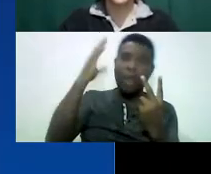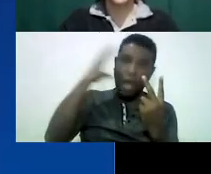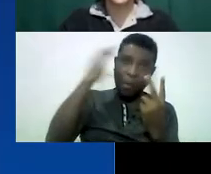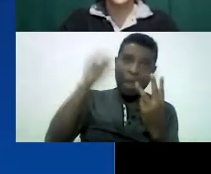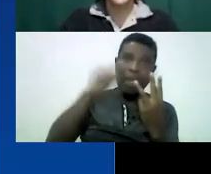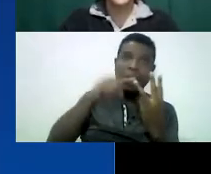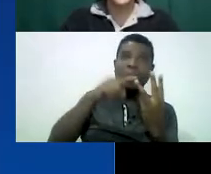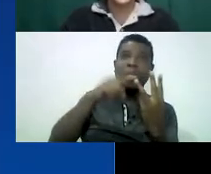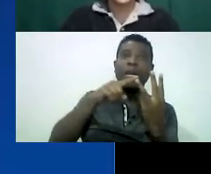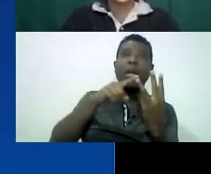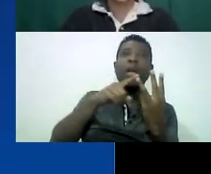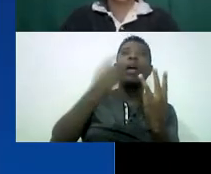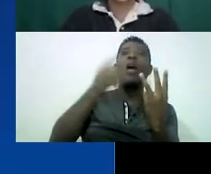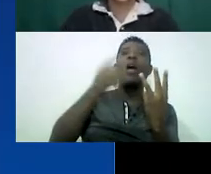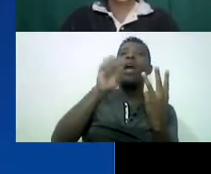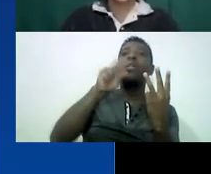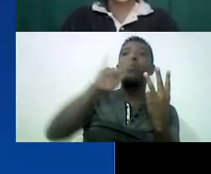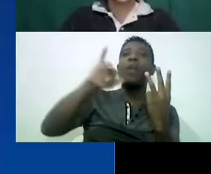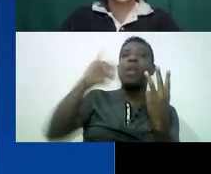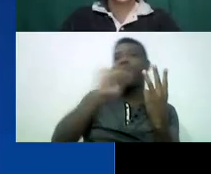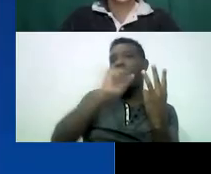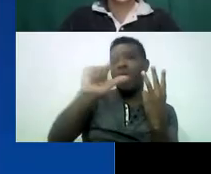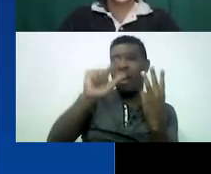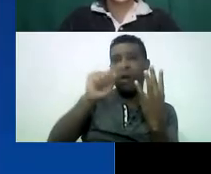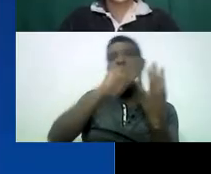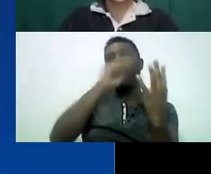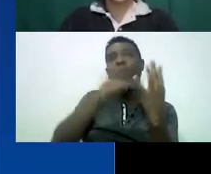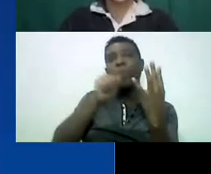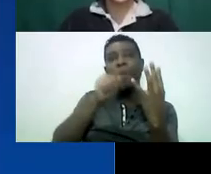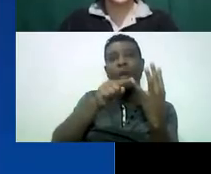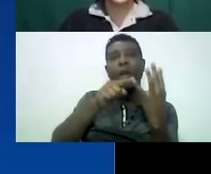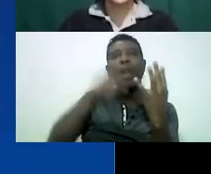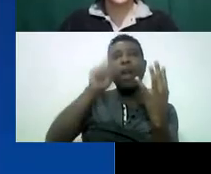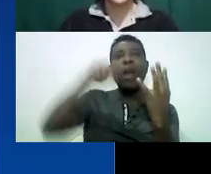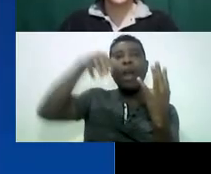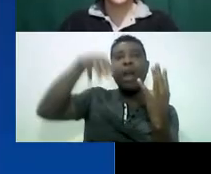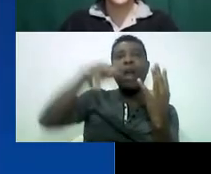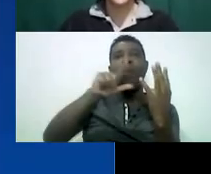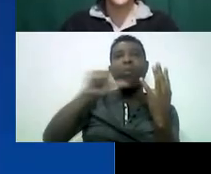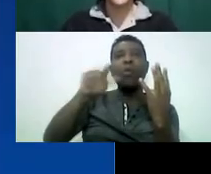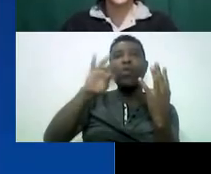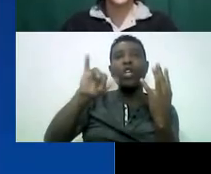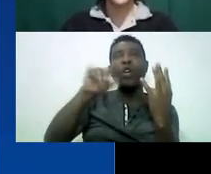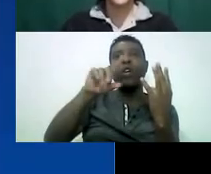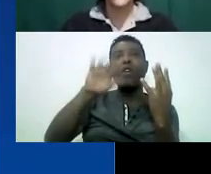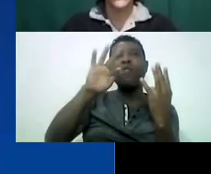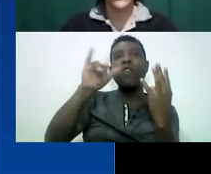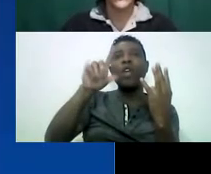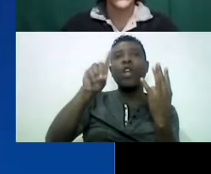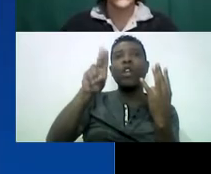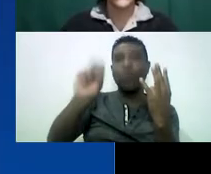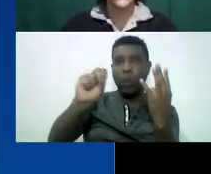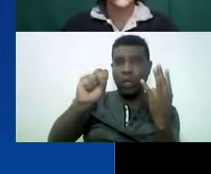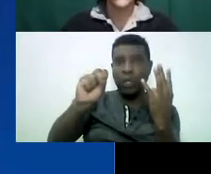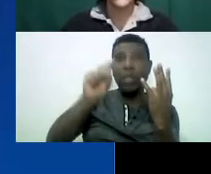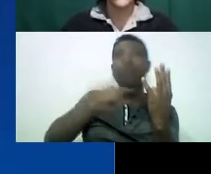o semiespinhal. Você vai ter os músculos multífidos e o semiespinhal da cervical, que tem inserção na